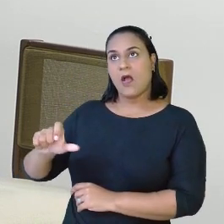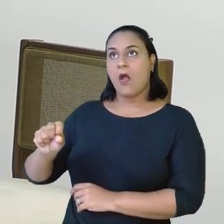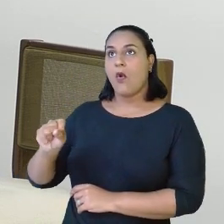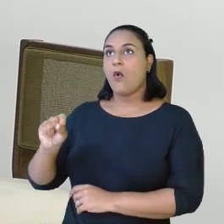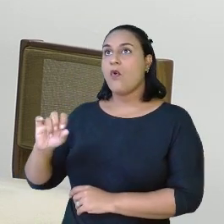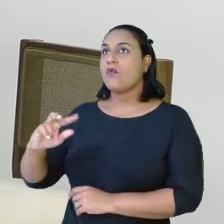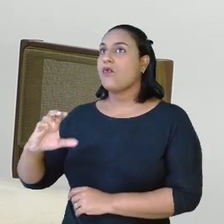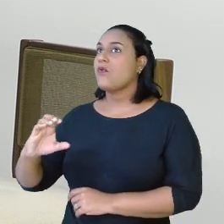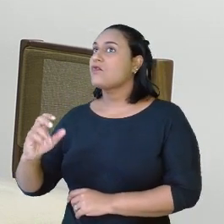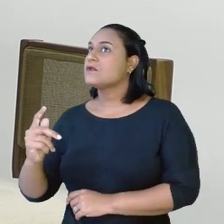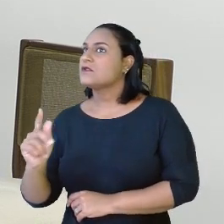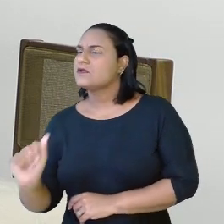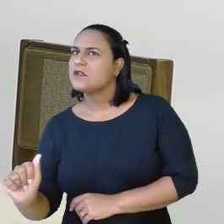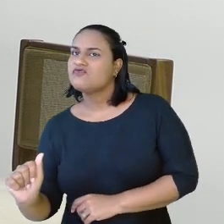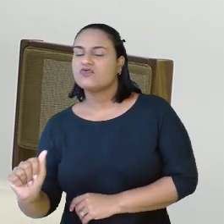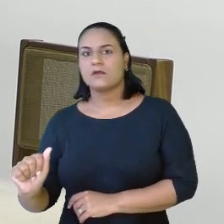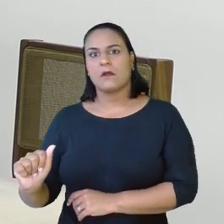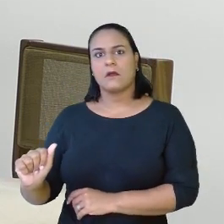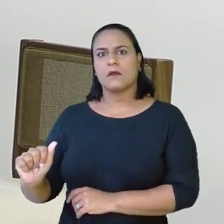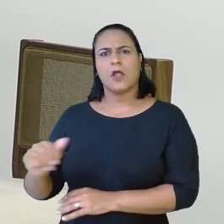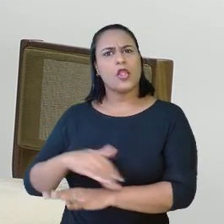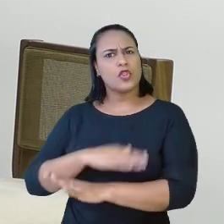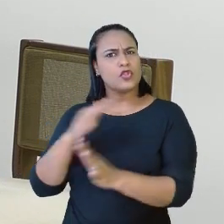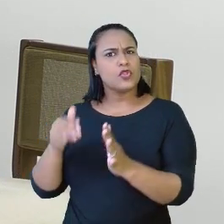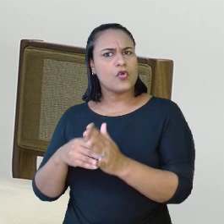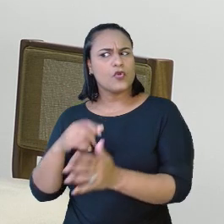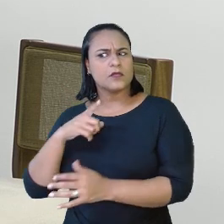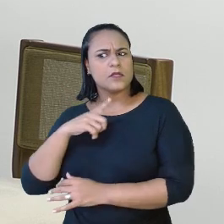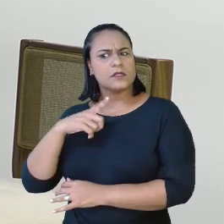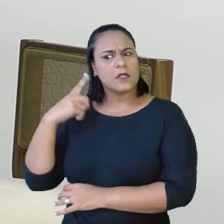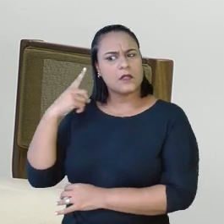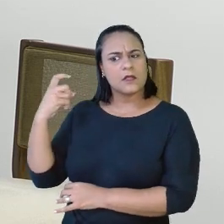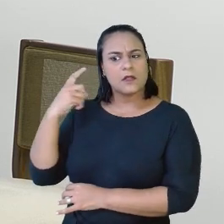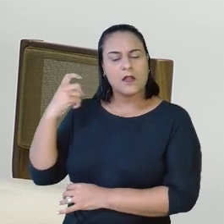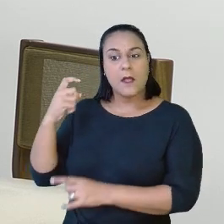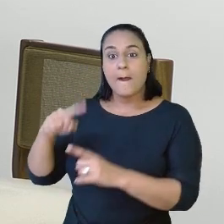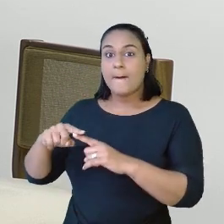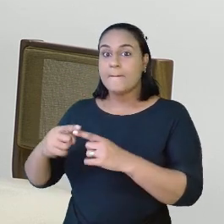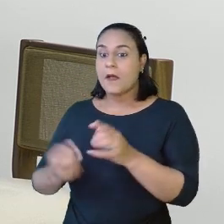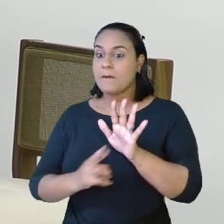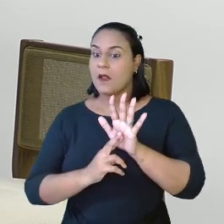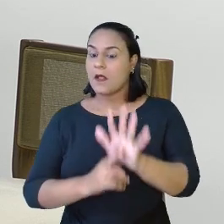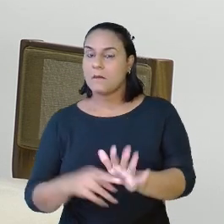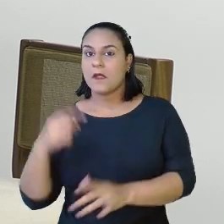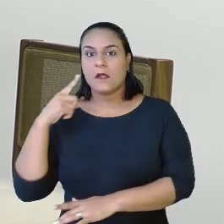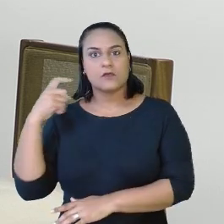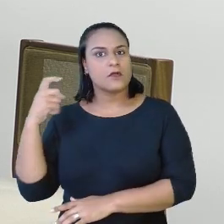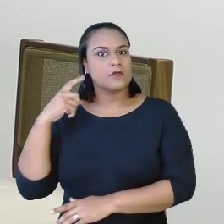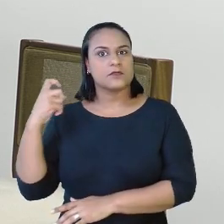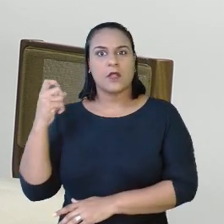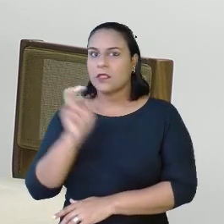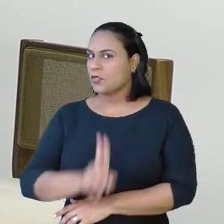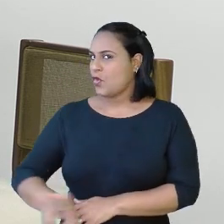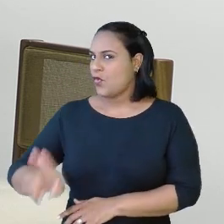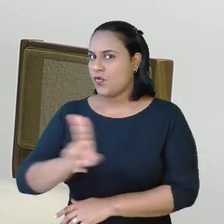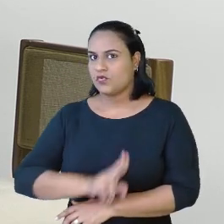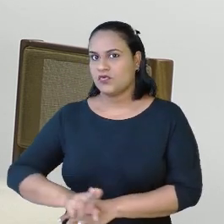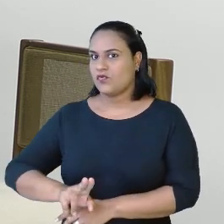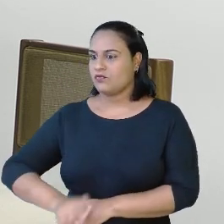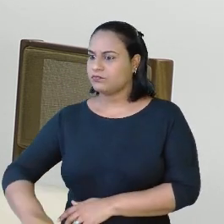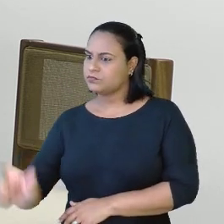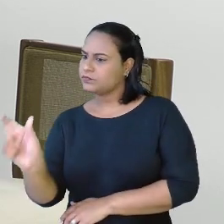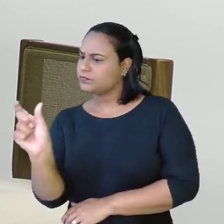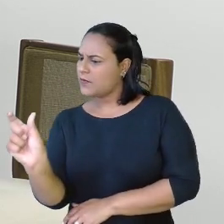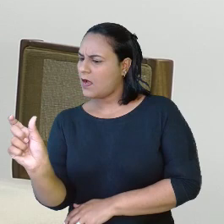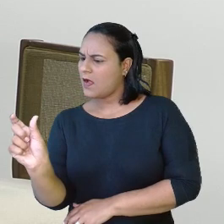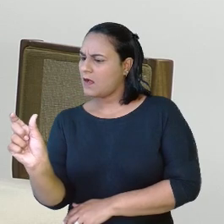bolacha, todas elas têm um som, mas não são escritas. Para representar esse som, a gente não usou a mesma